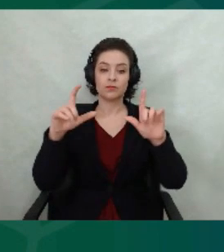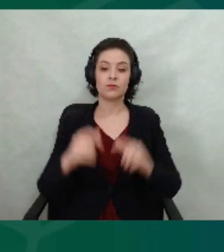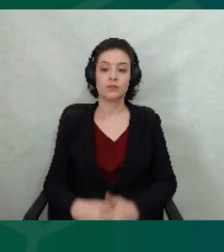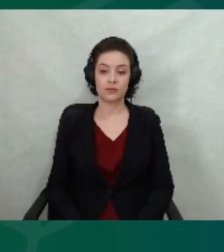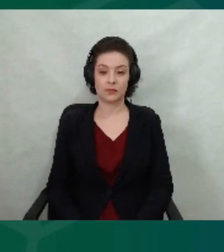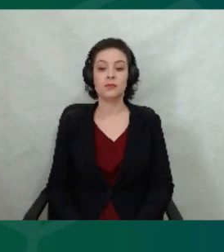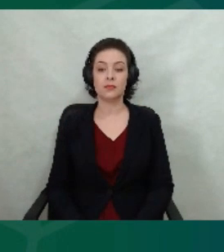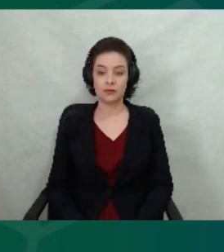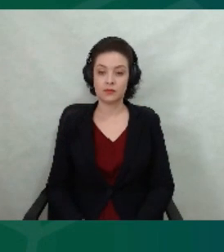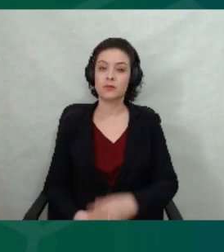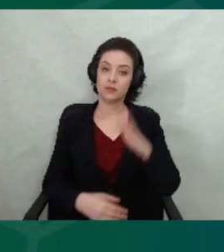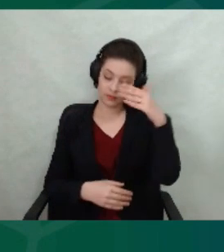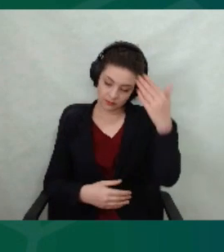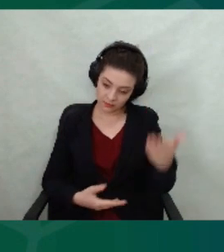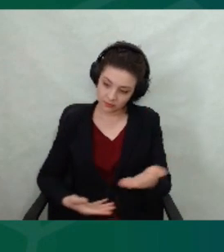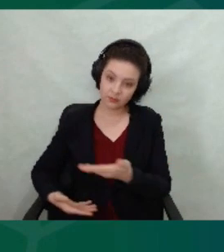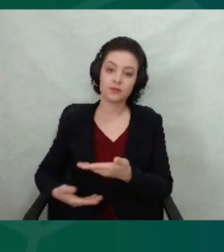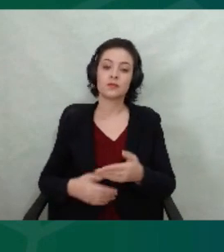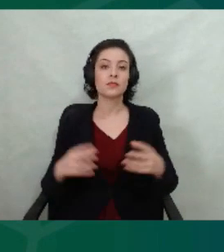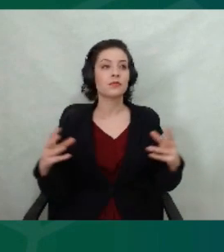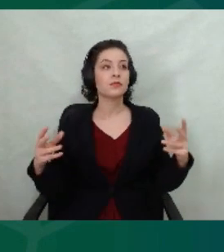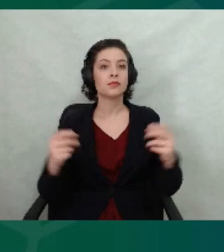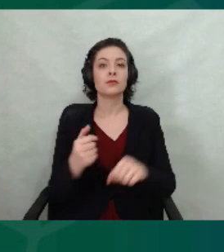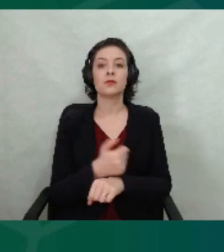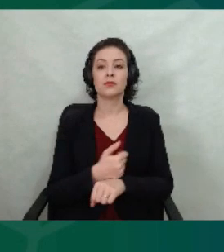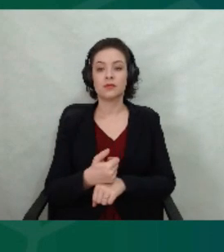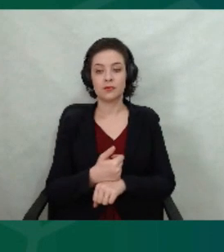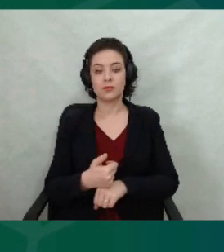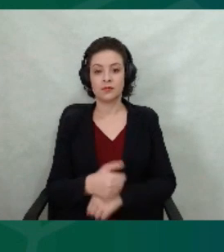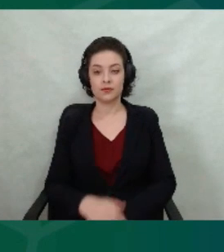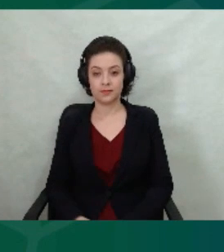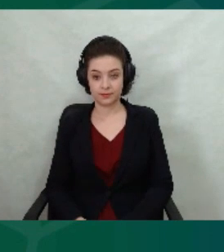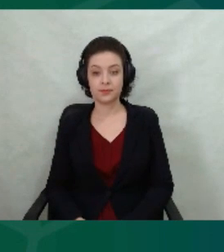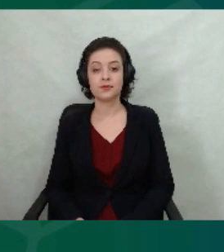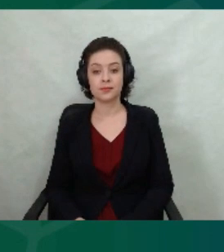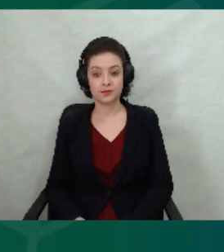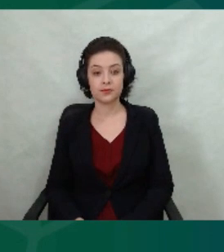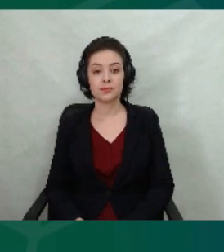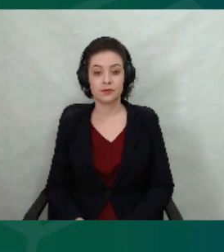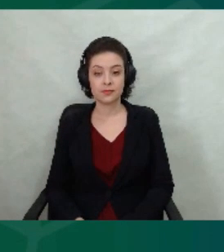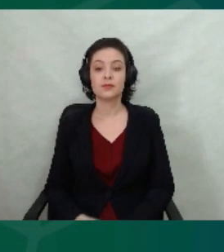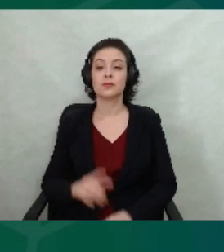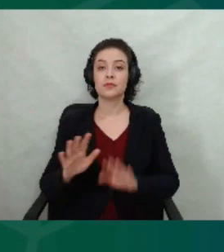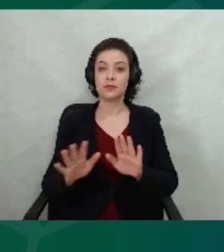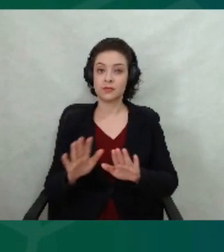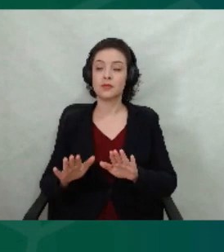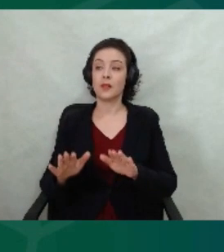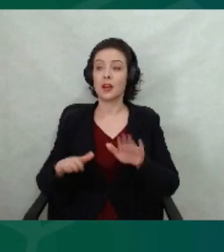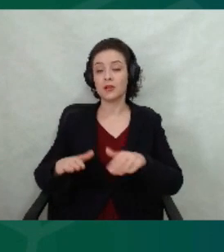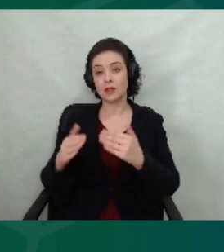homenagear todos esses profissionais, né? Os que nem estão diretamente dentro da UTI, mas que